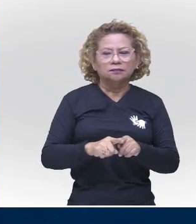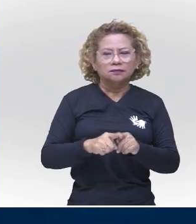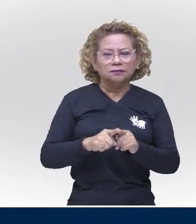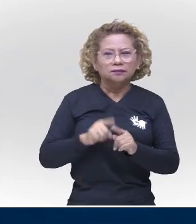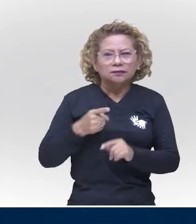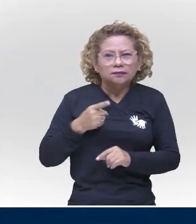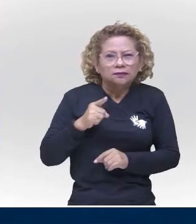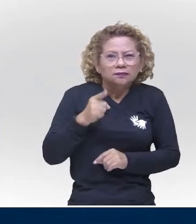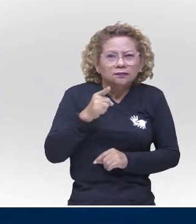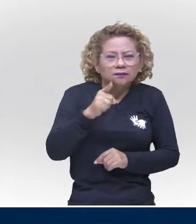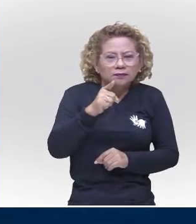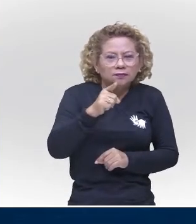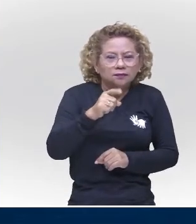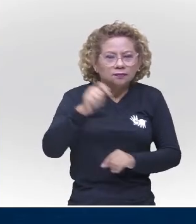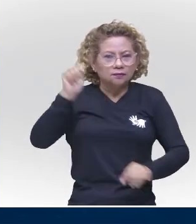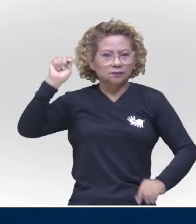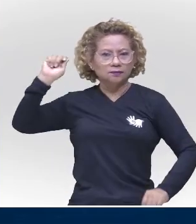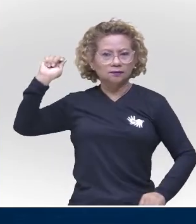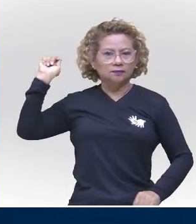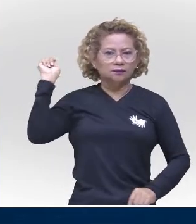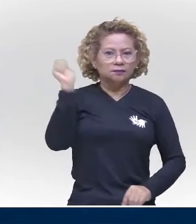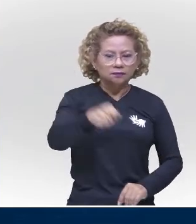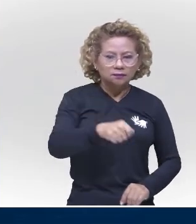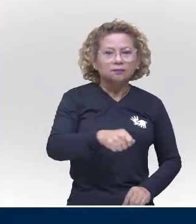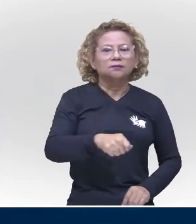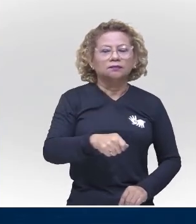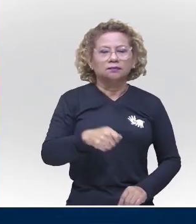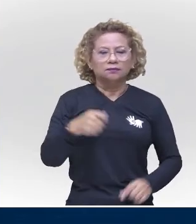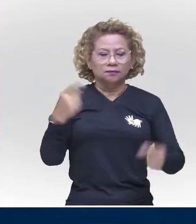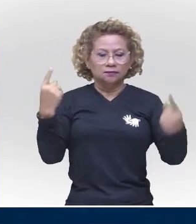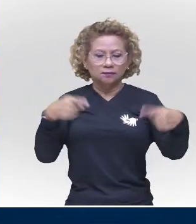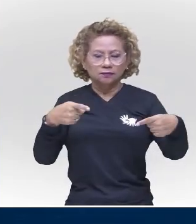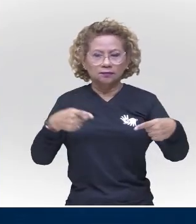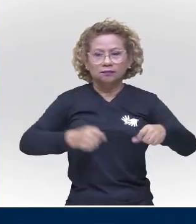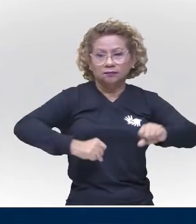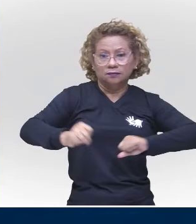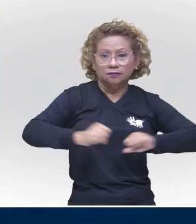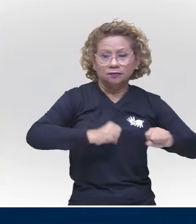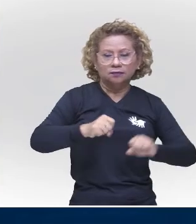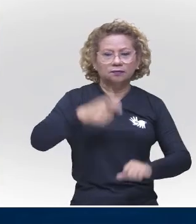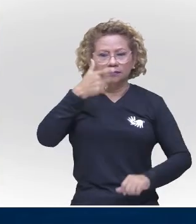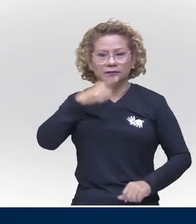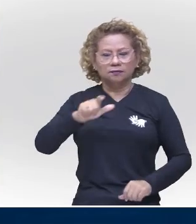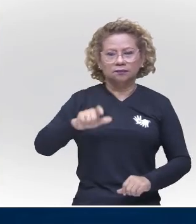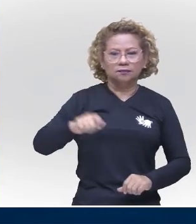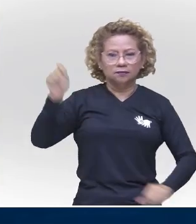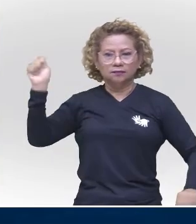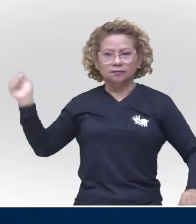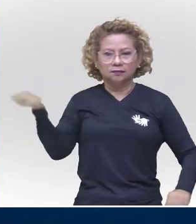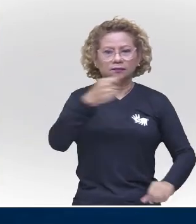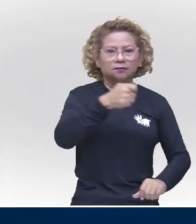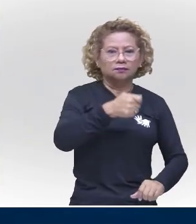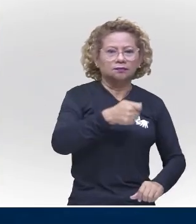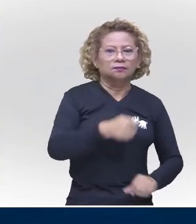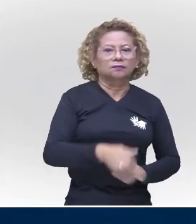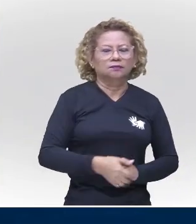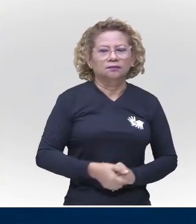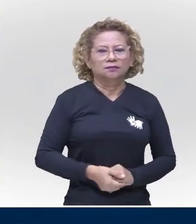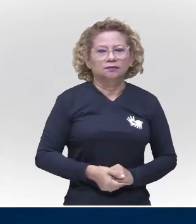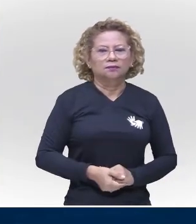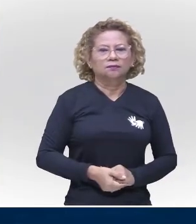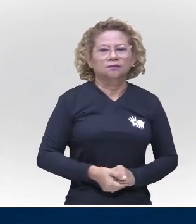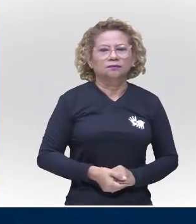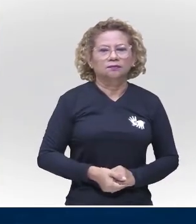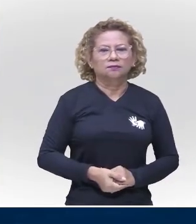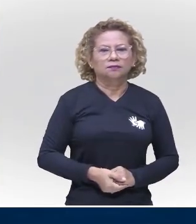mais perto da rede para fazer com que o meu adversário corra aí para alcançar as minhas bolas, tá? Então a gente tem uma